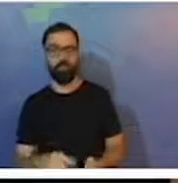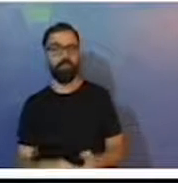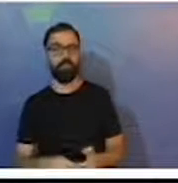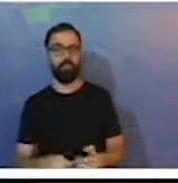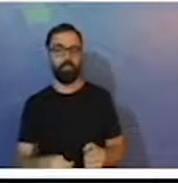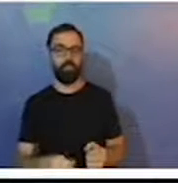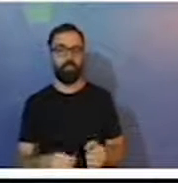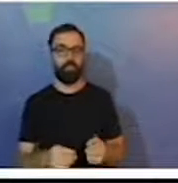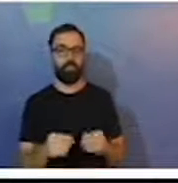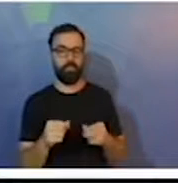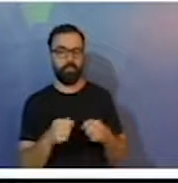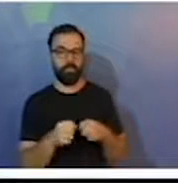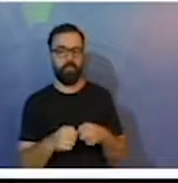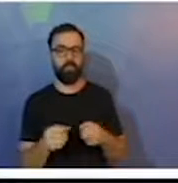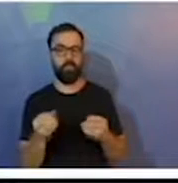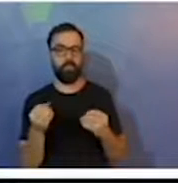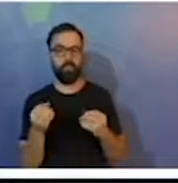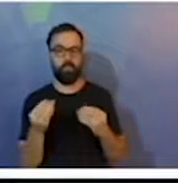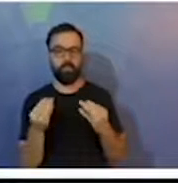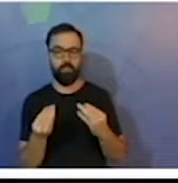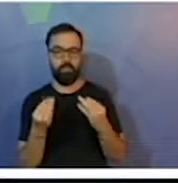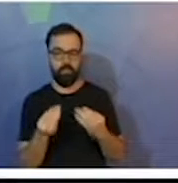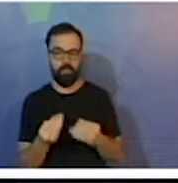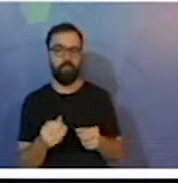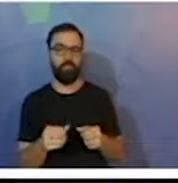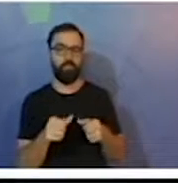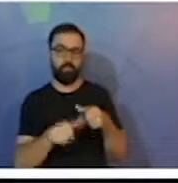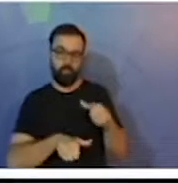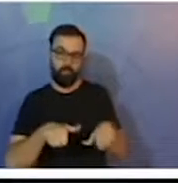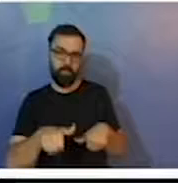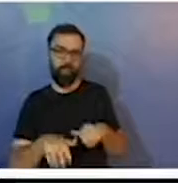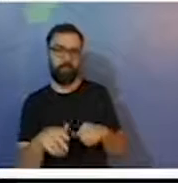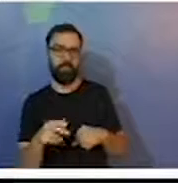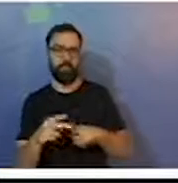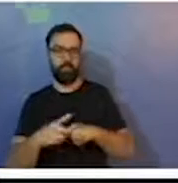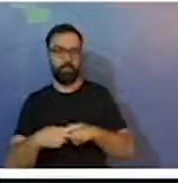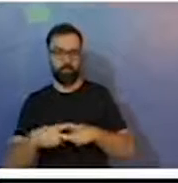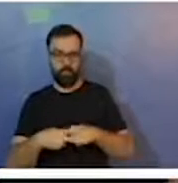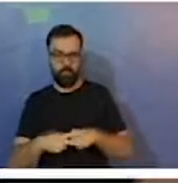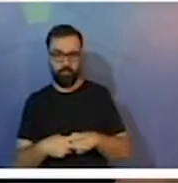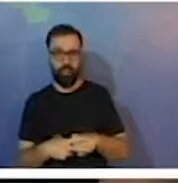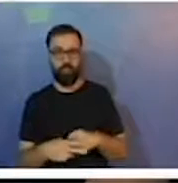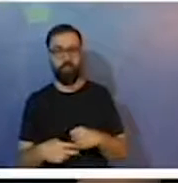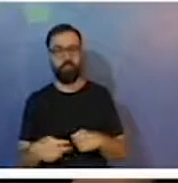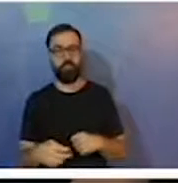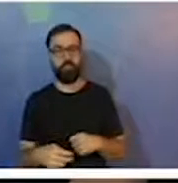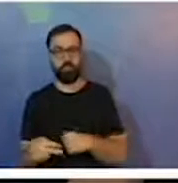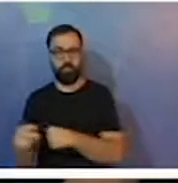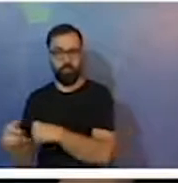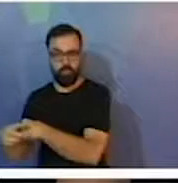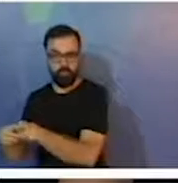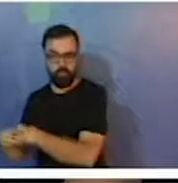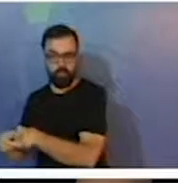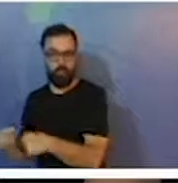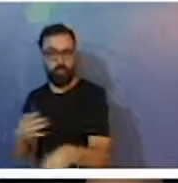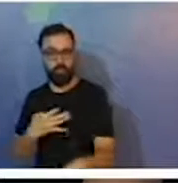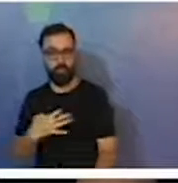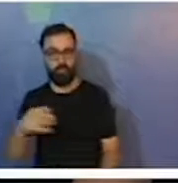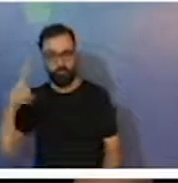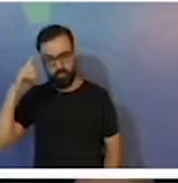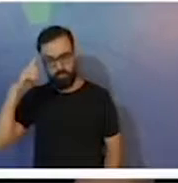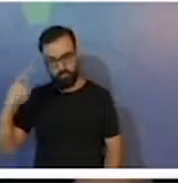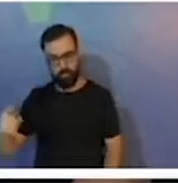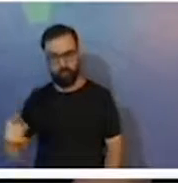fazer passando os verbos destacados para uma interativa gente ó é só um modo